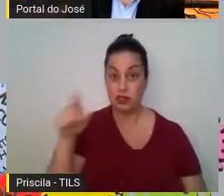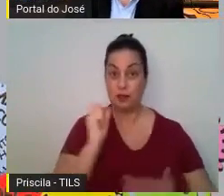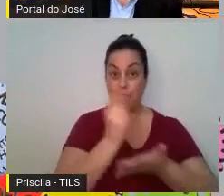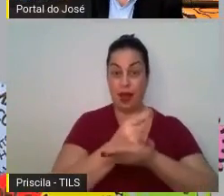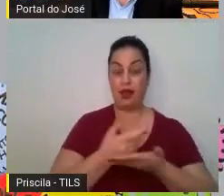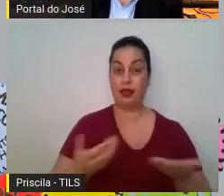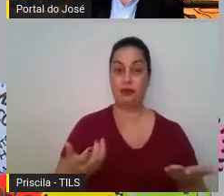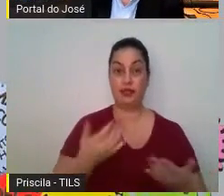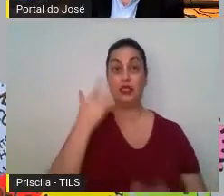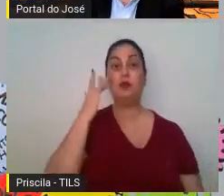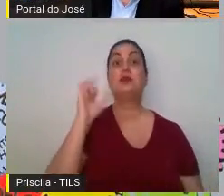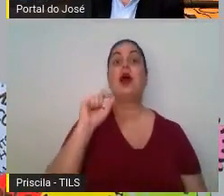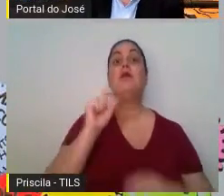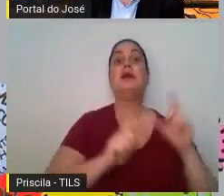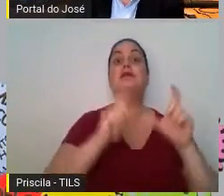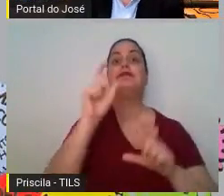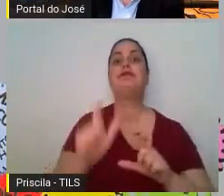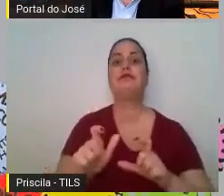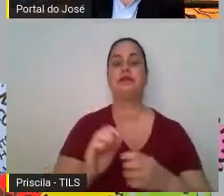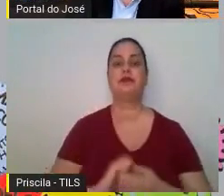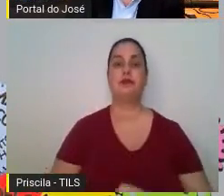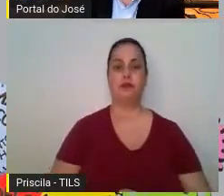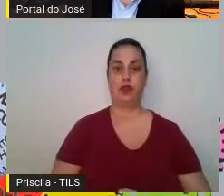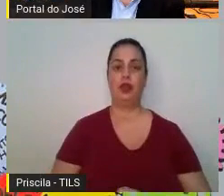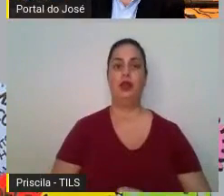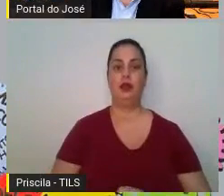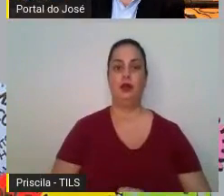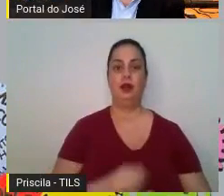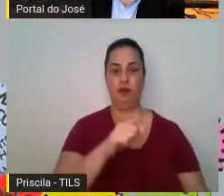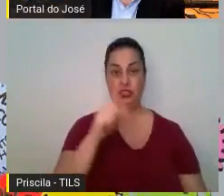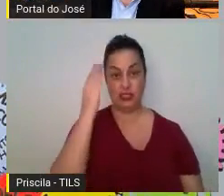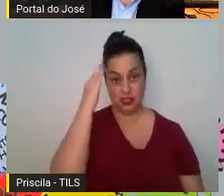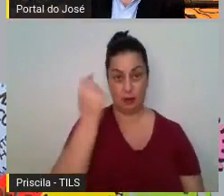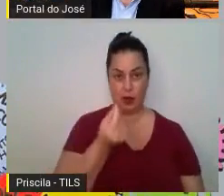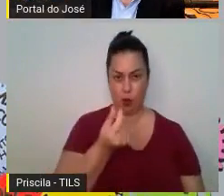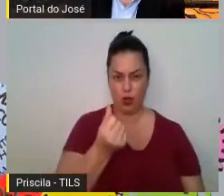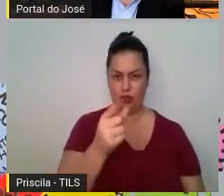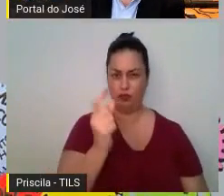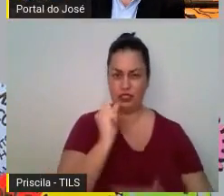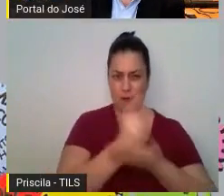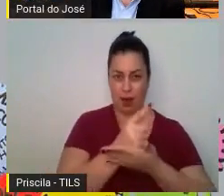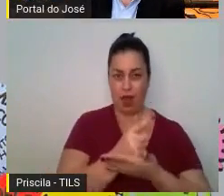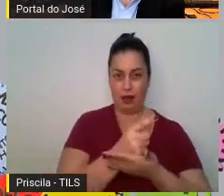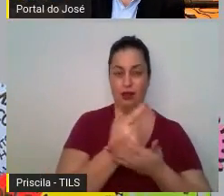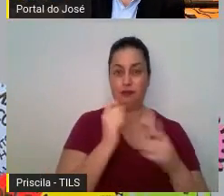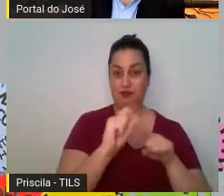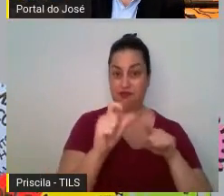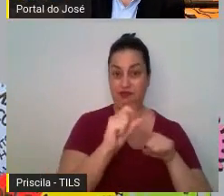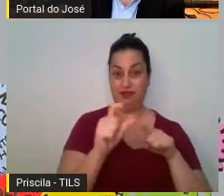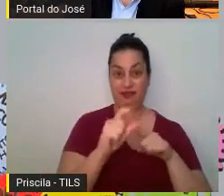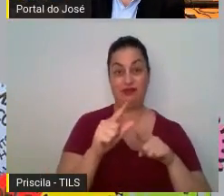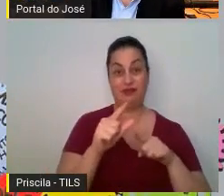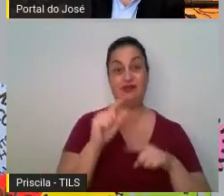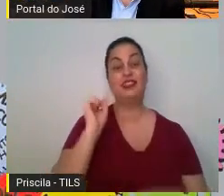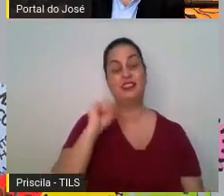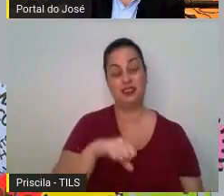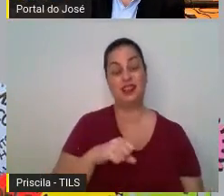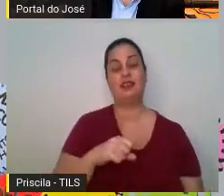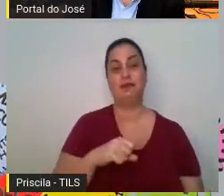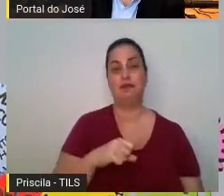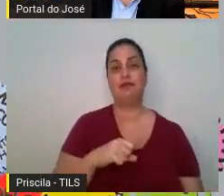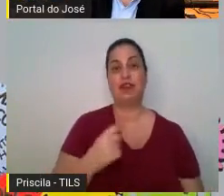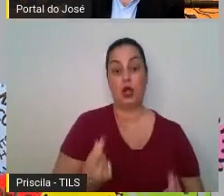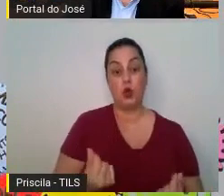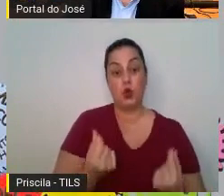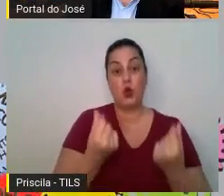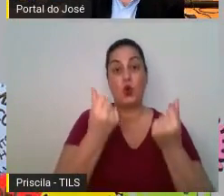quem. Pelo menos você tem ideia de quanto paga? É muito dinheiro. E apenas em um ano,